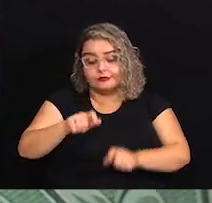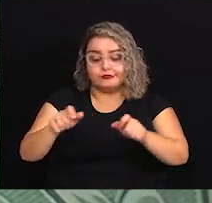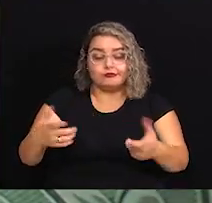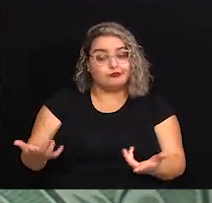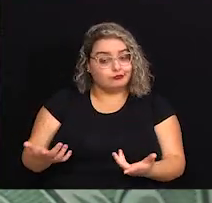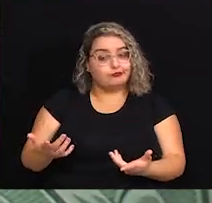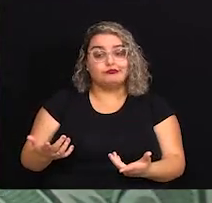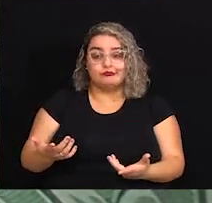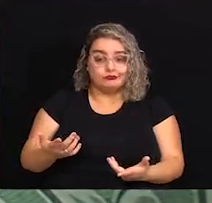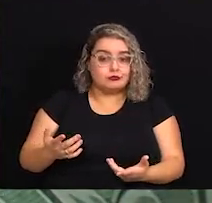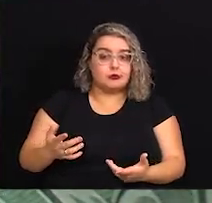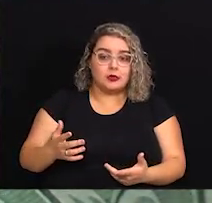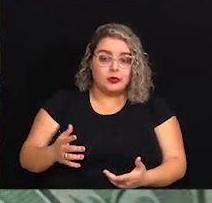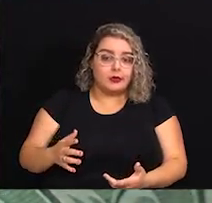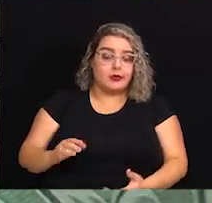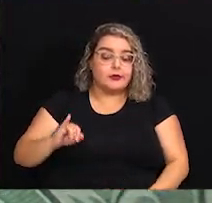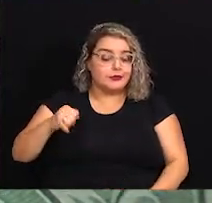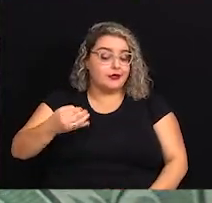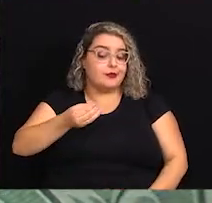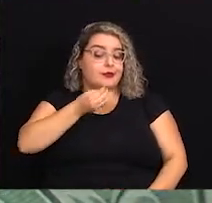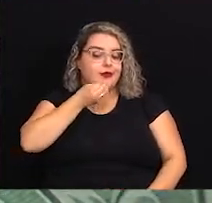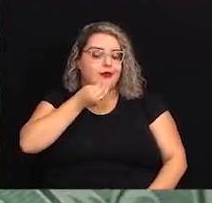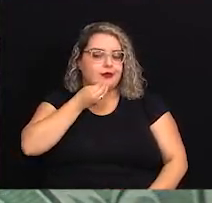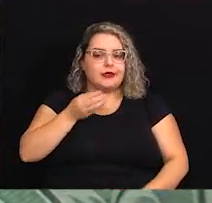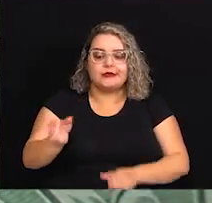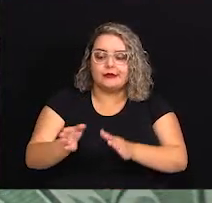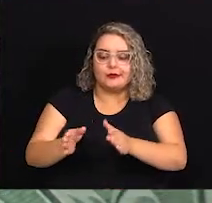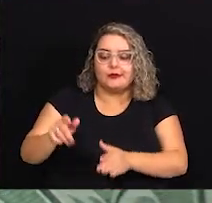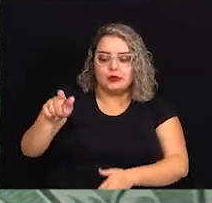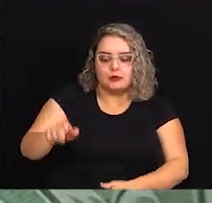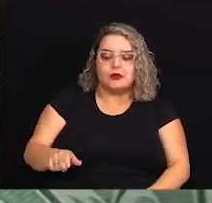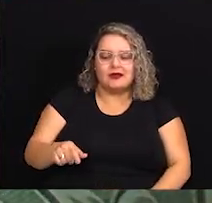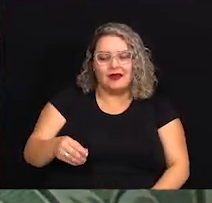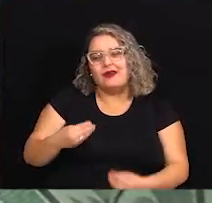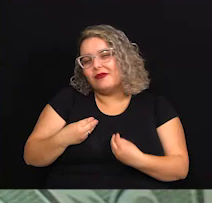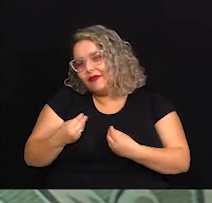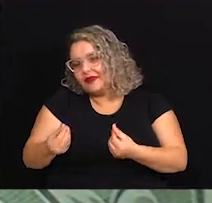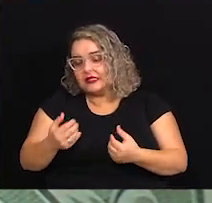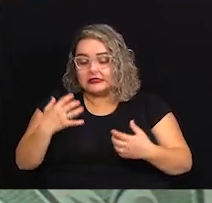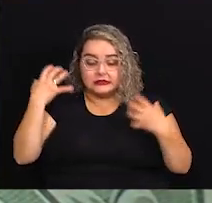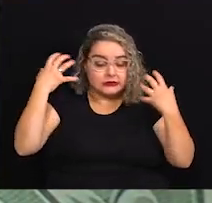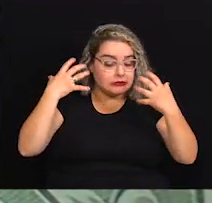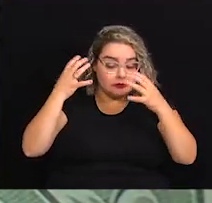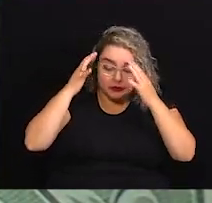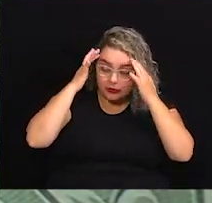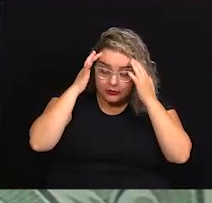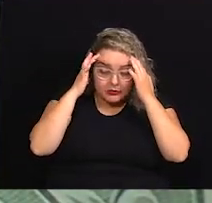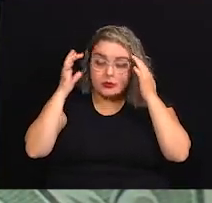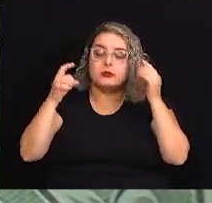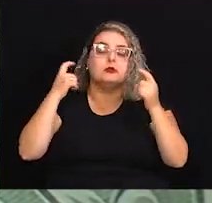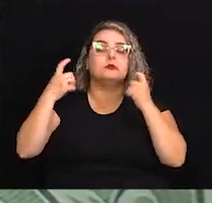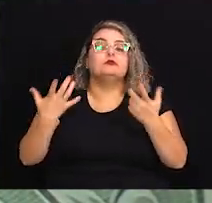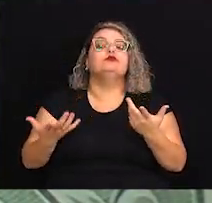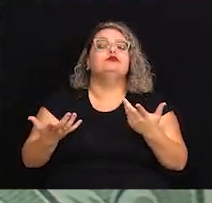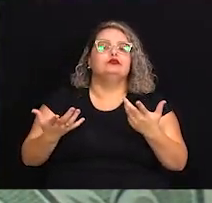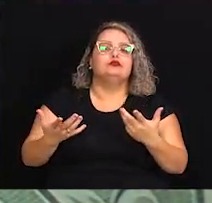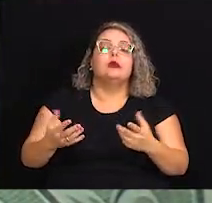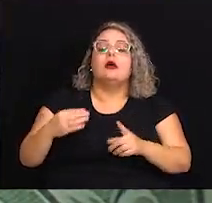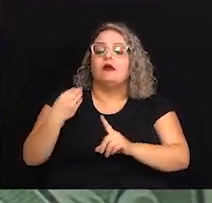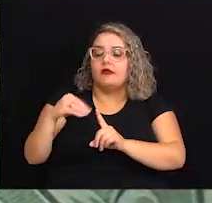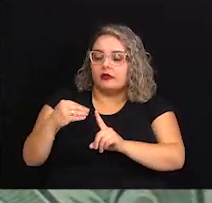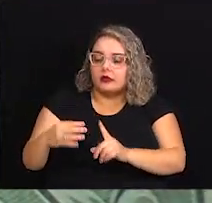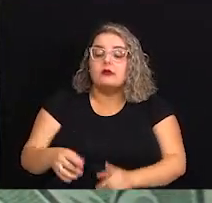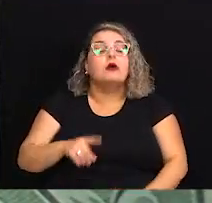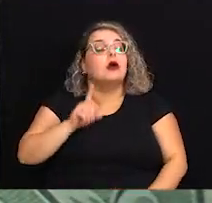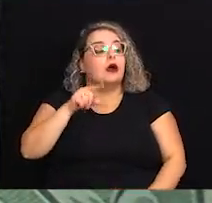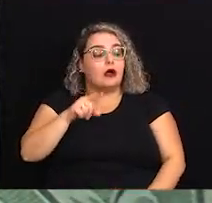que abusam desse momento, né? Que se utilizam desse momento que a pessoa está em desespero para... né? A pessoa está